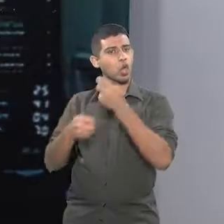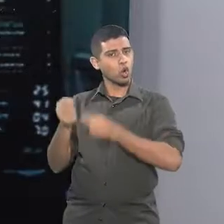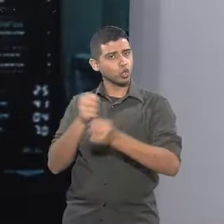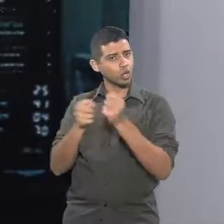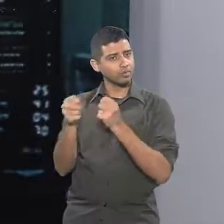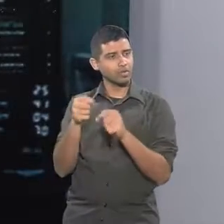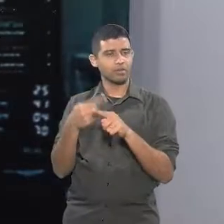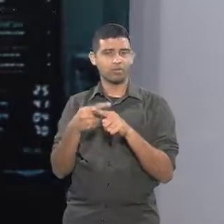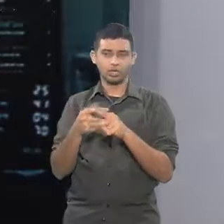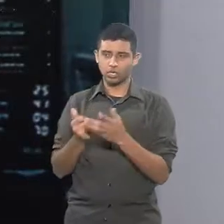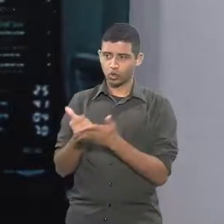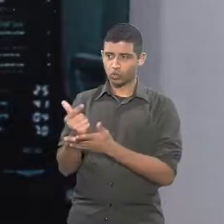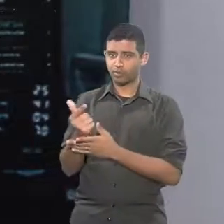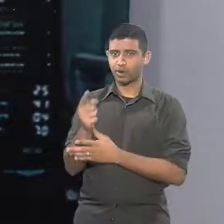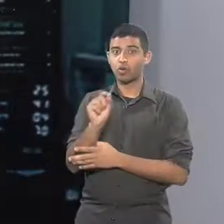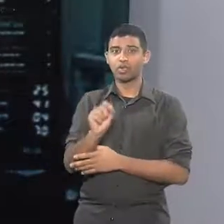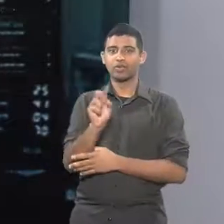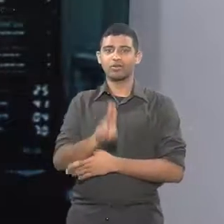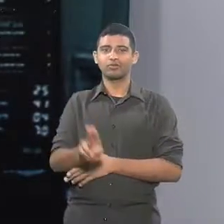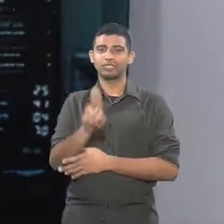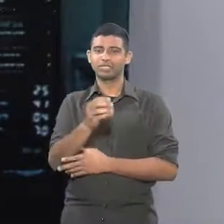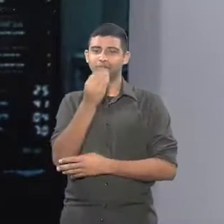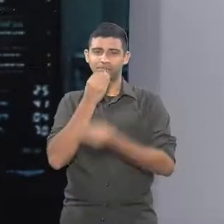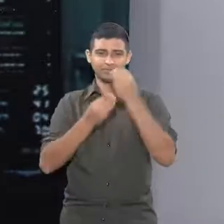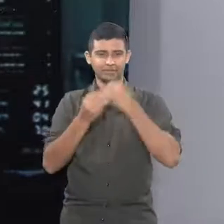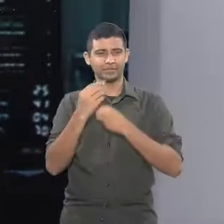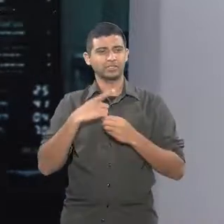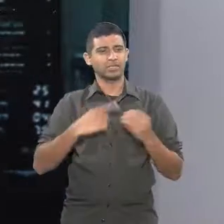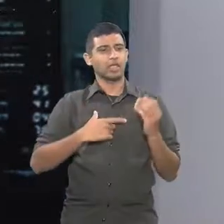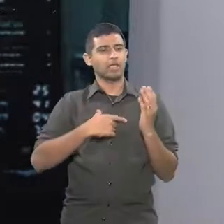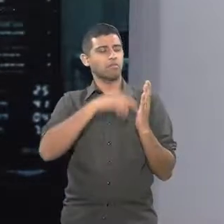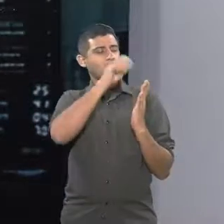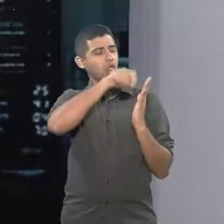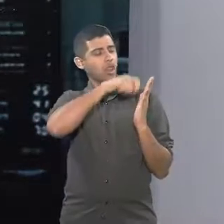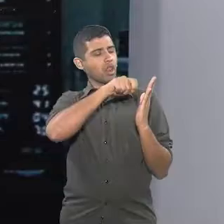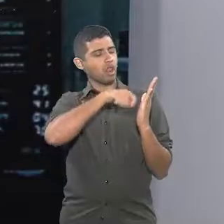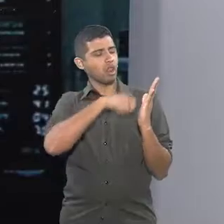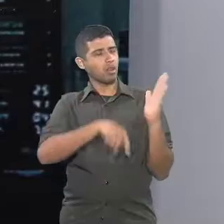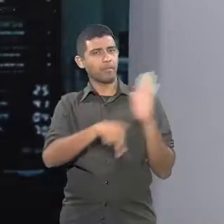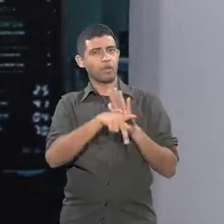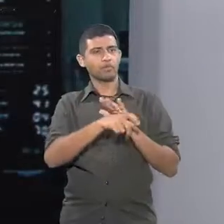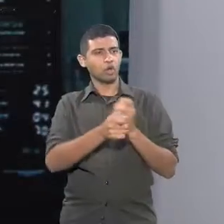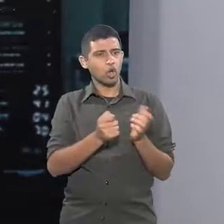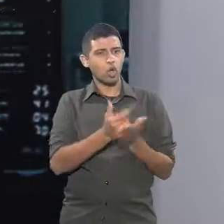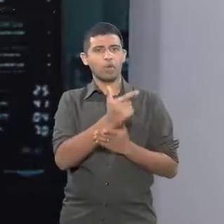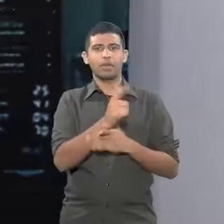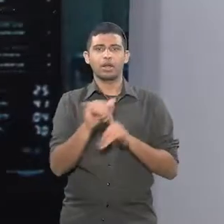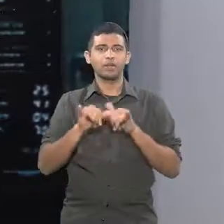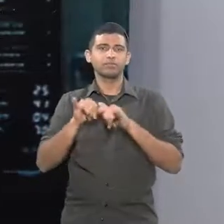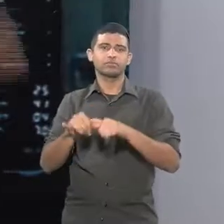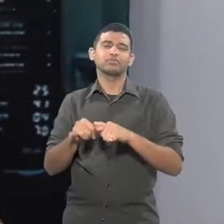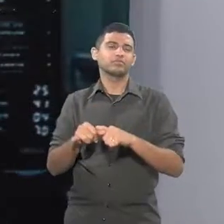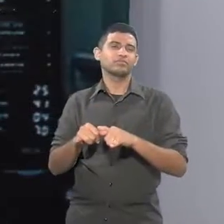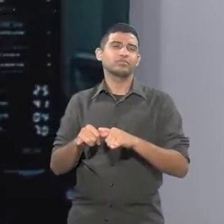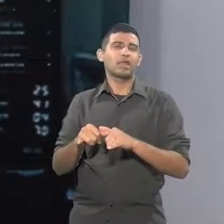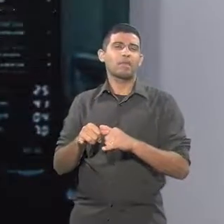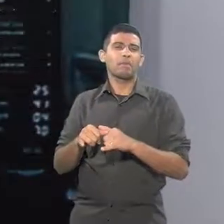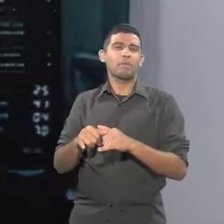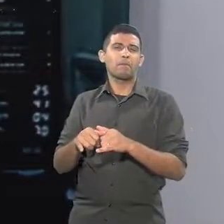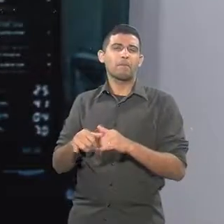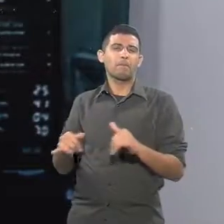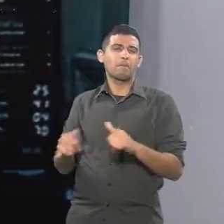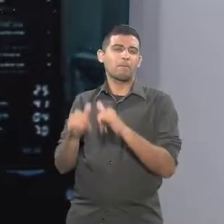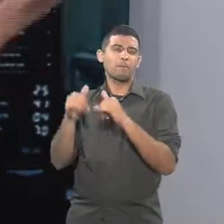ela vai comprar o que ela vai consumir. E ela indo com uma lista de compras no supermercado, diminui as chances dela comprar